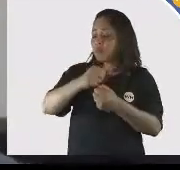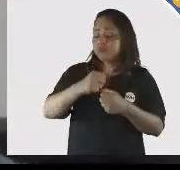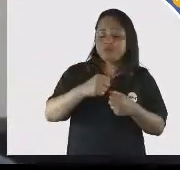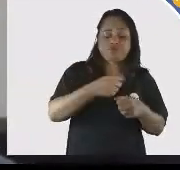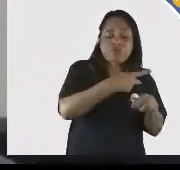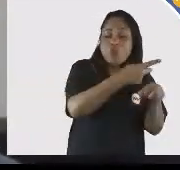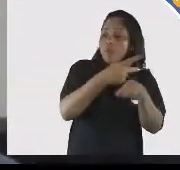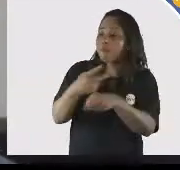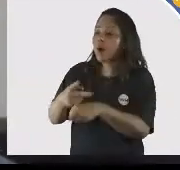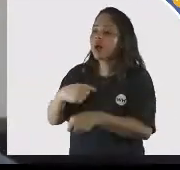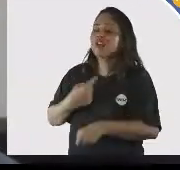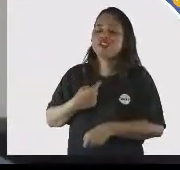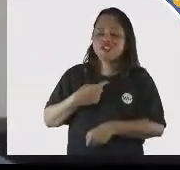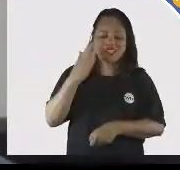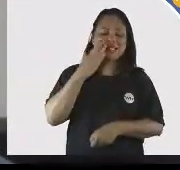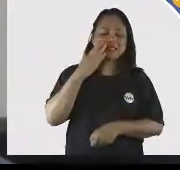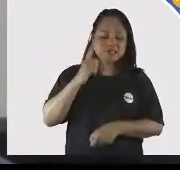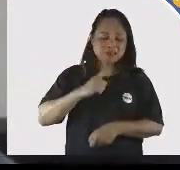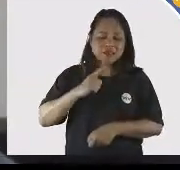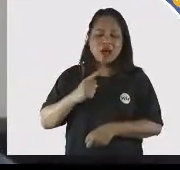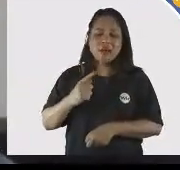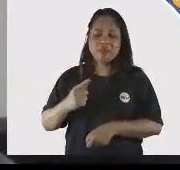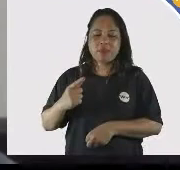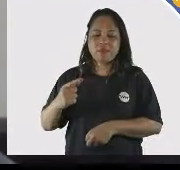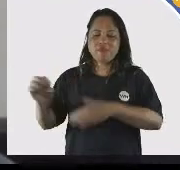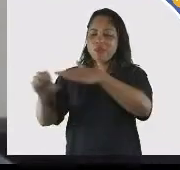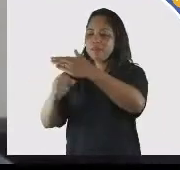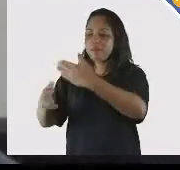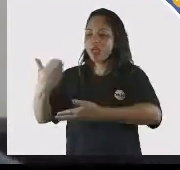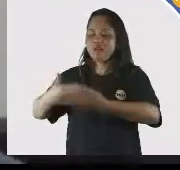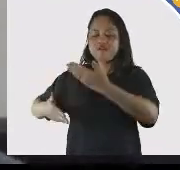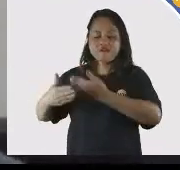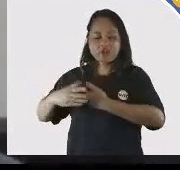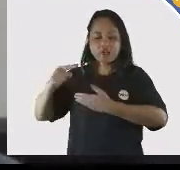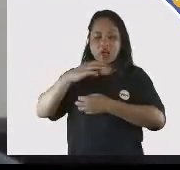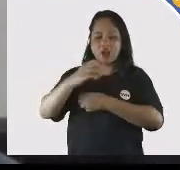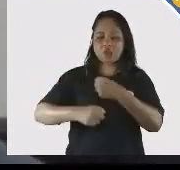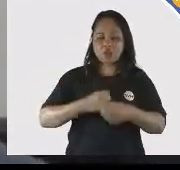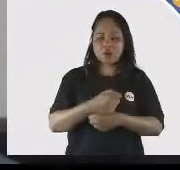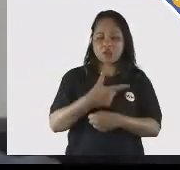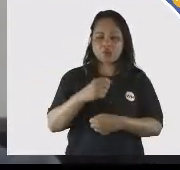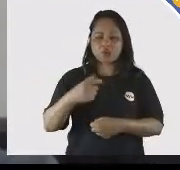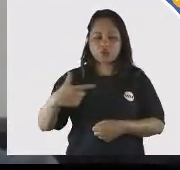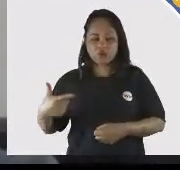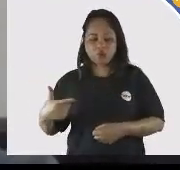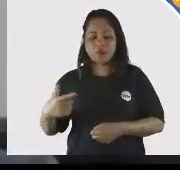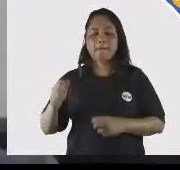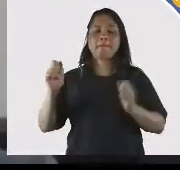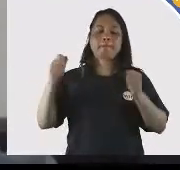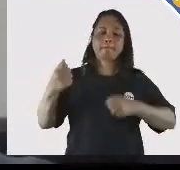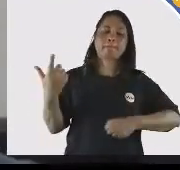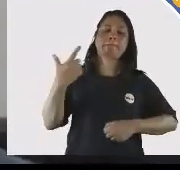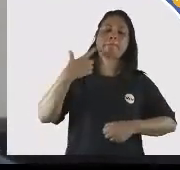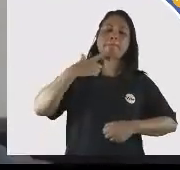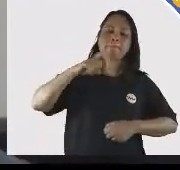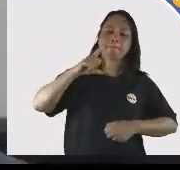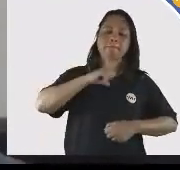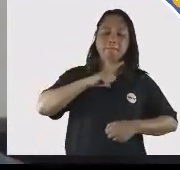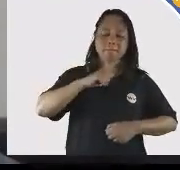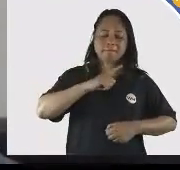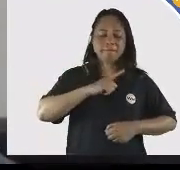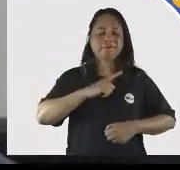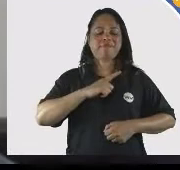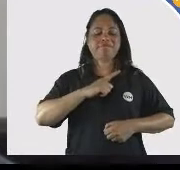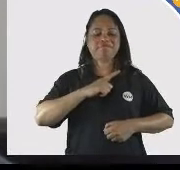nossos fornecedores ao longo do ano de 2002 eles sejam capazes de retomar a sua capacidade